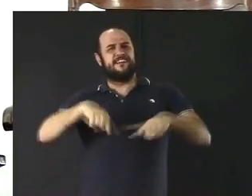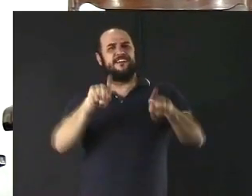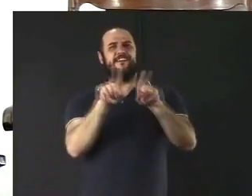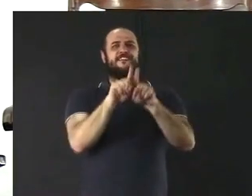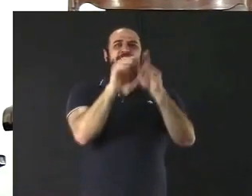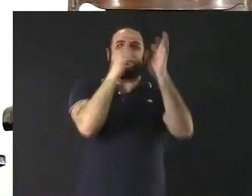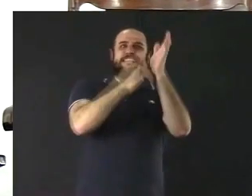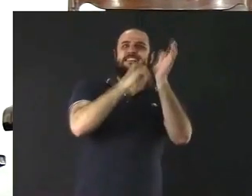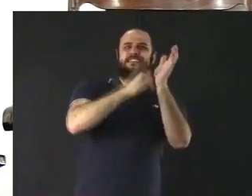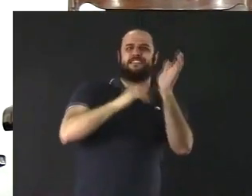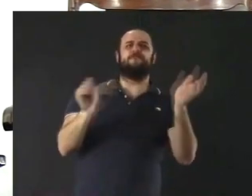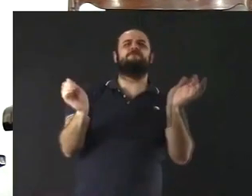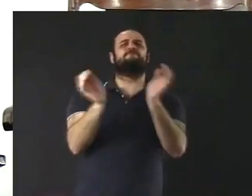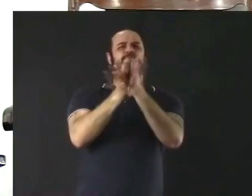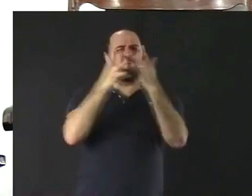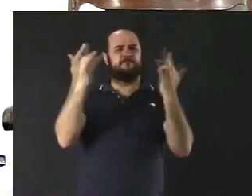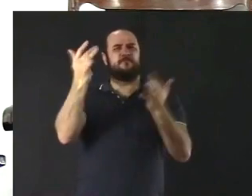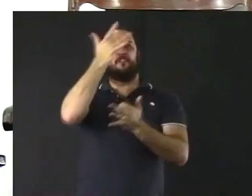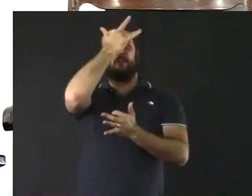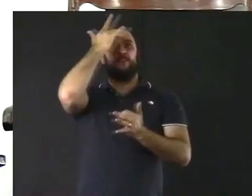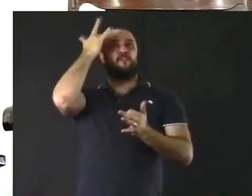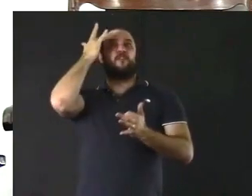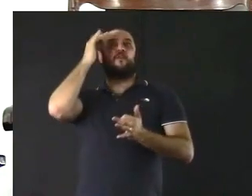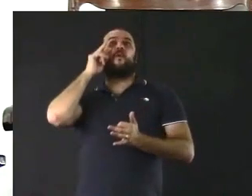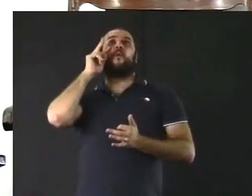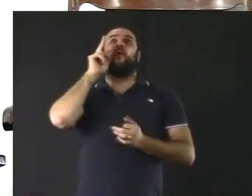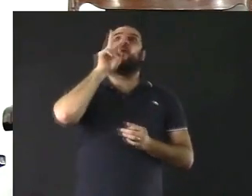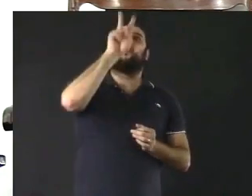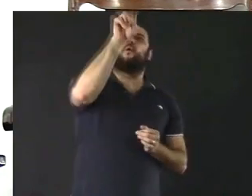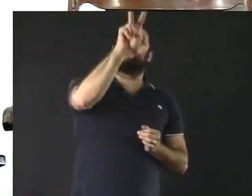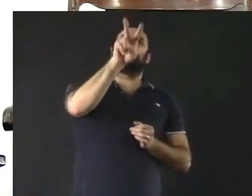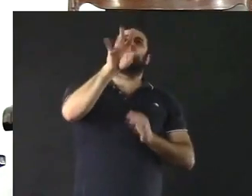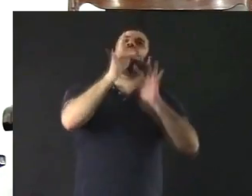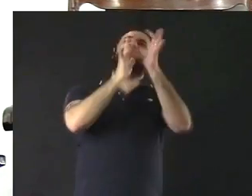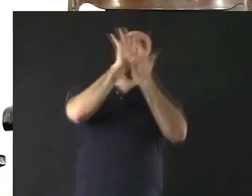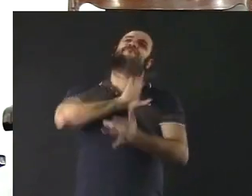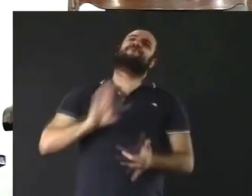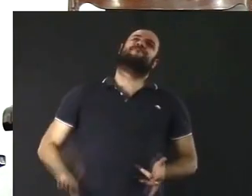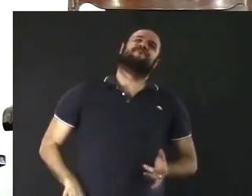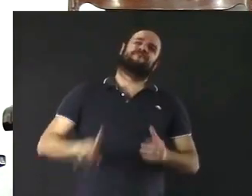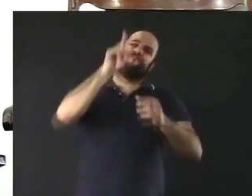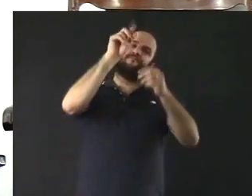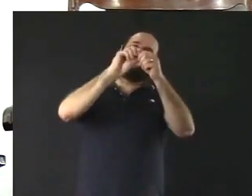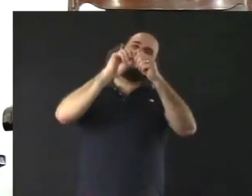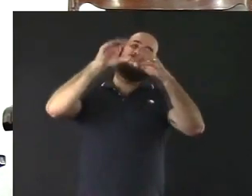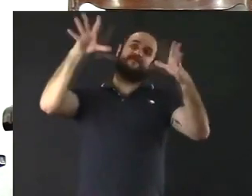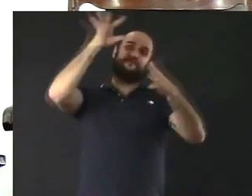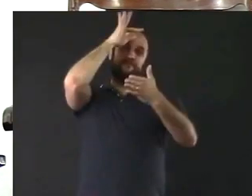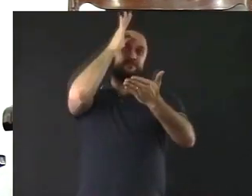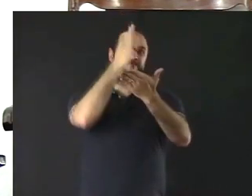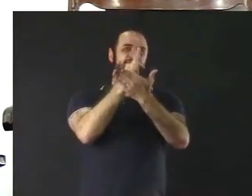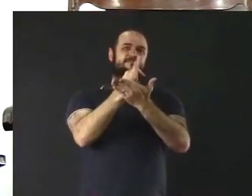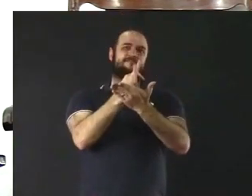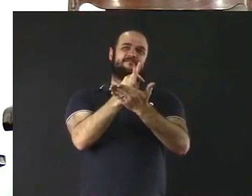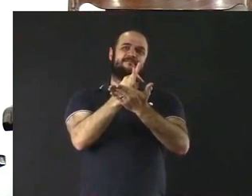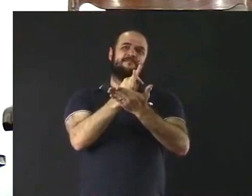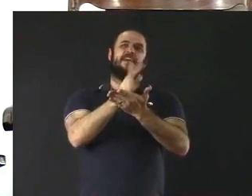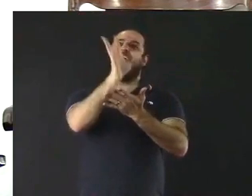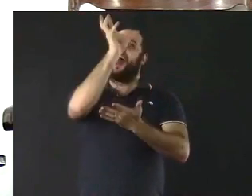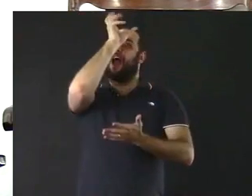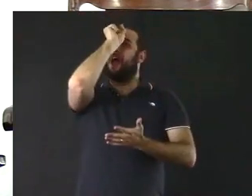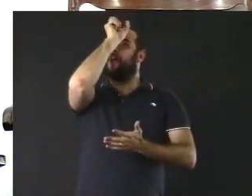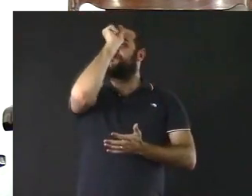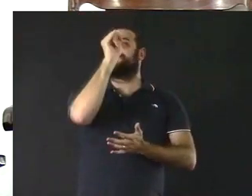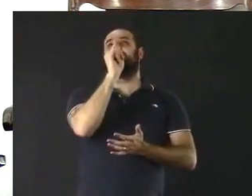segredo para o atleta é olhar para o autor e consumador da fé e aprender com esse modelo